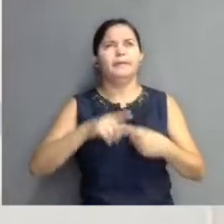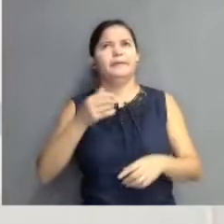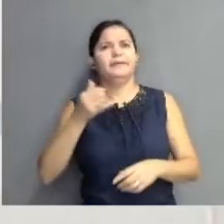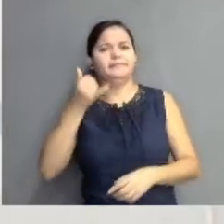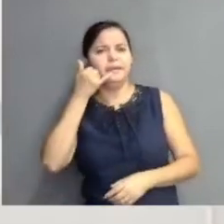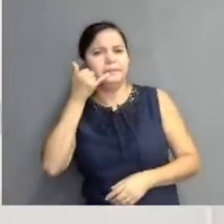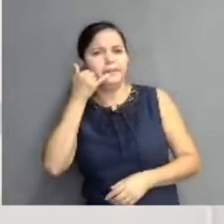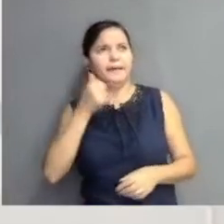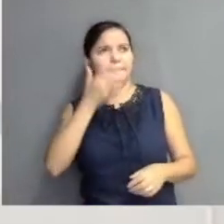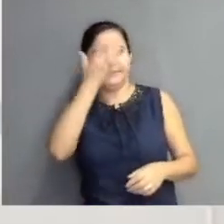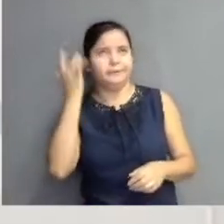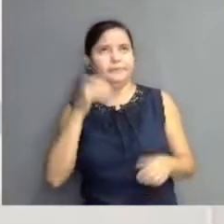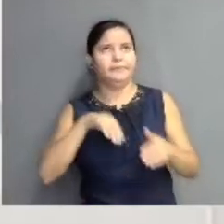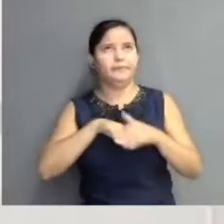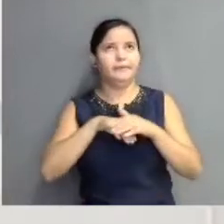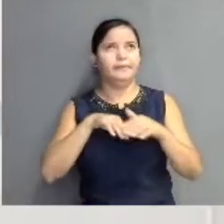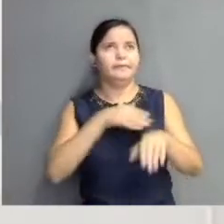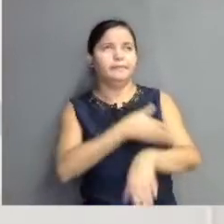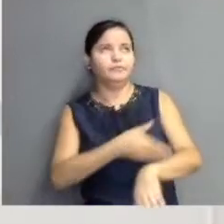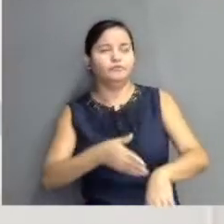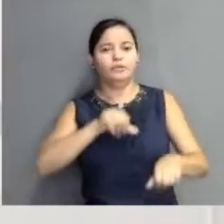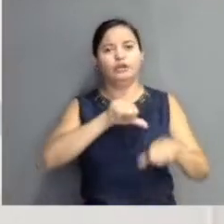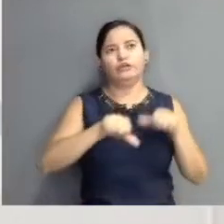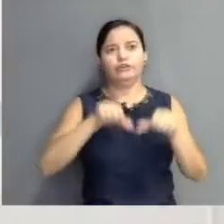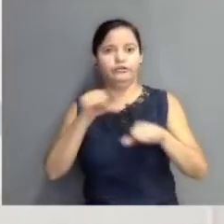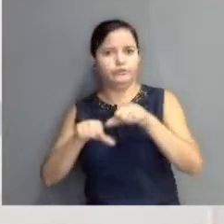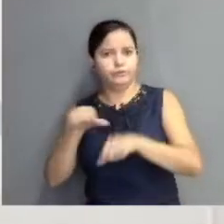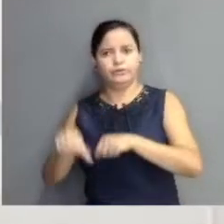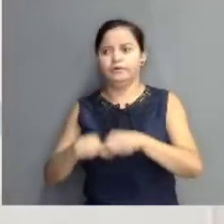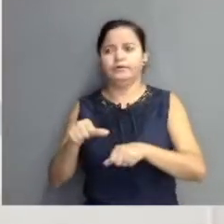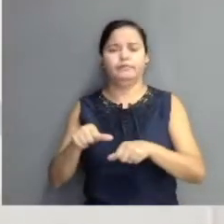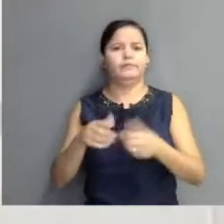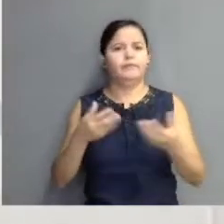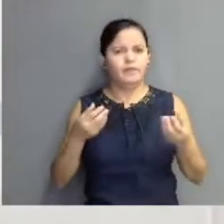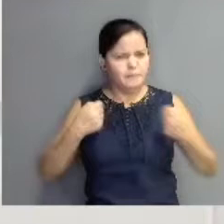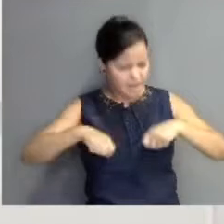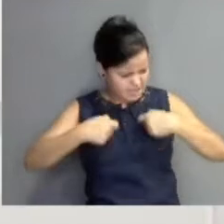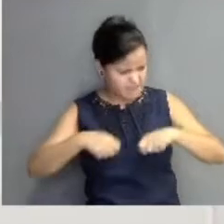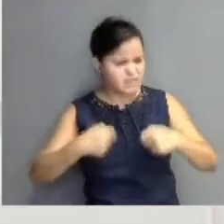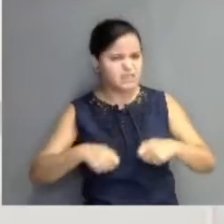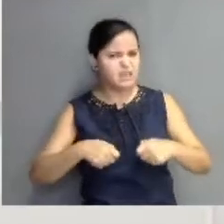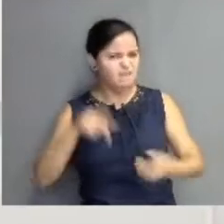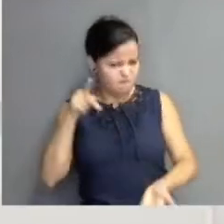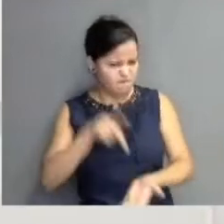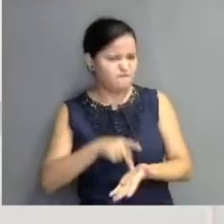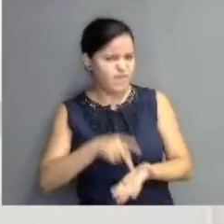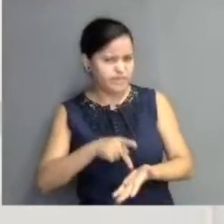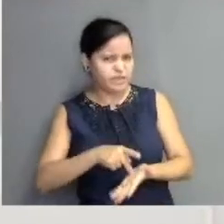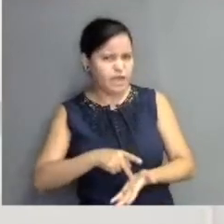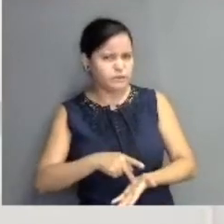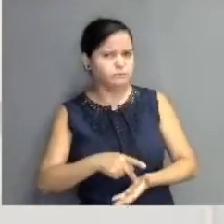iPhone, né? Eu fico imaginando, será que realmente a gente precisa realmente